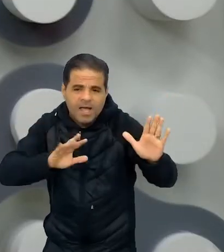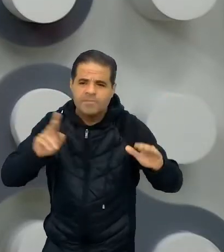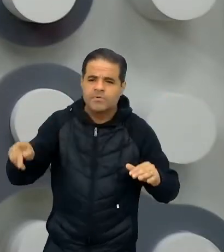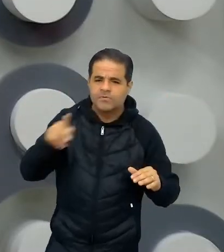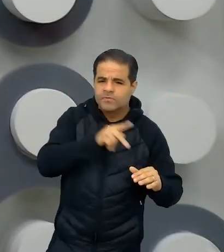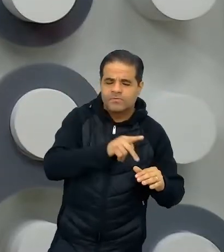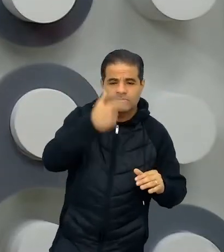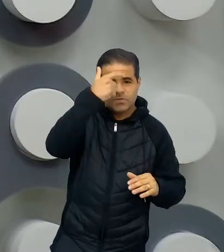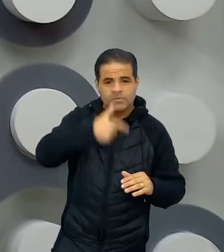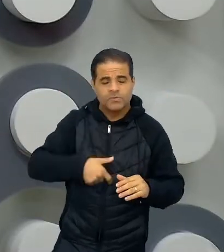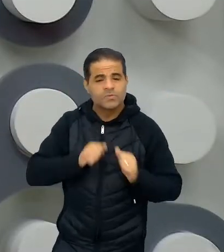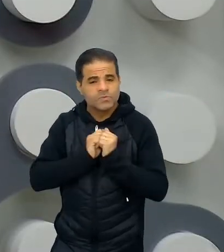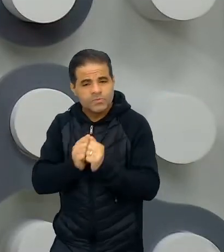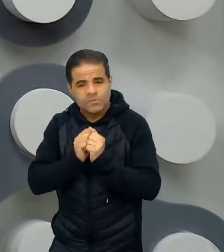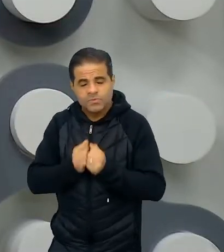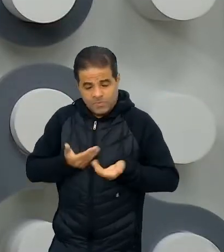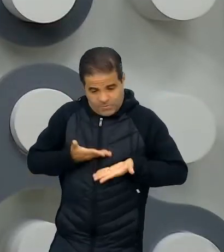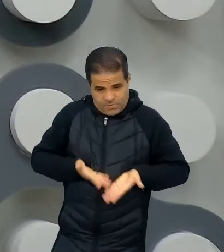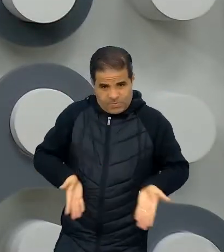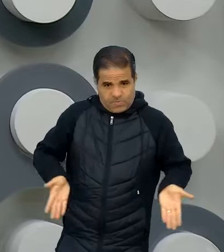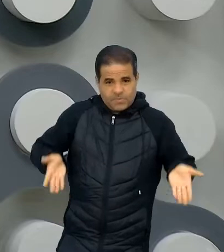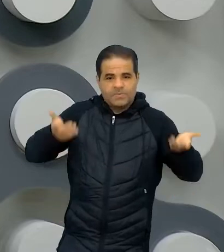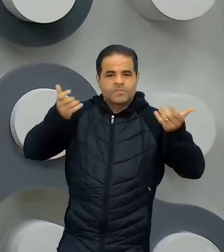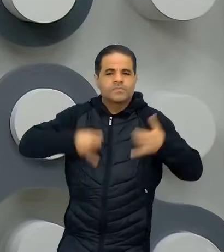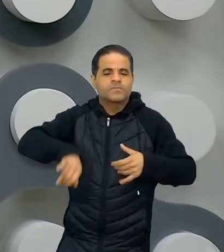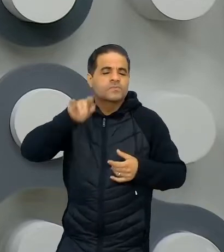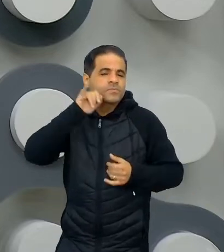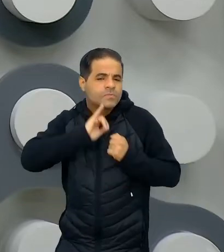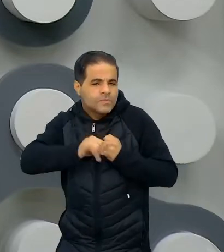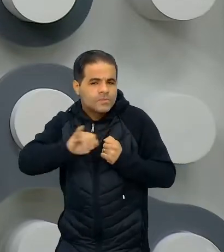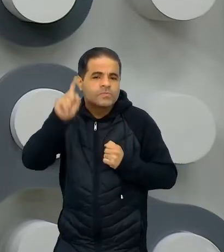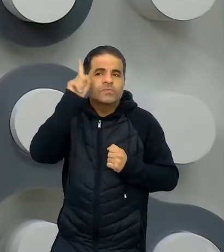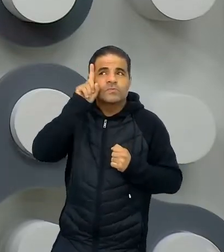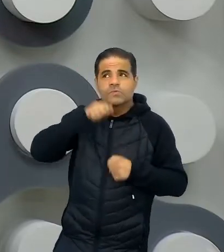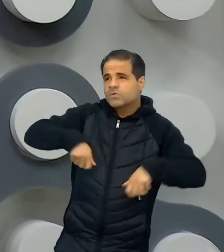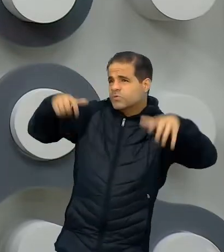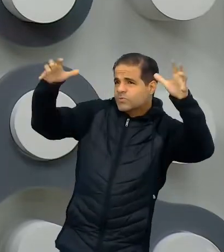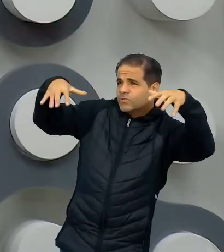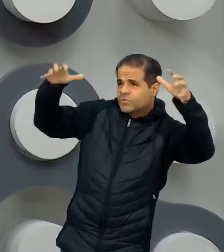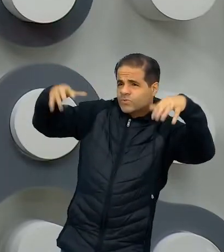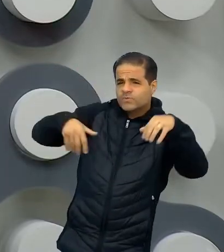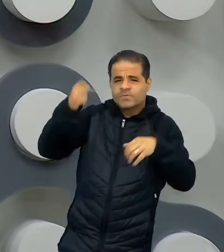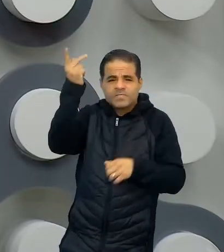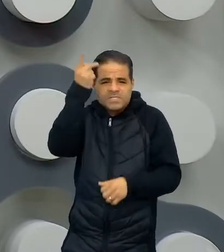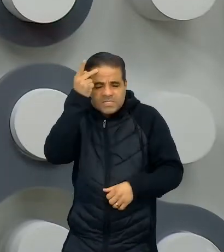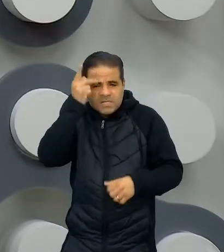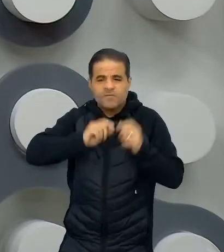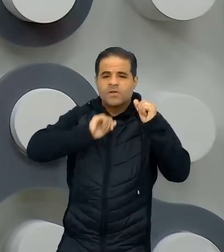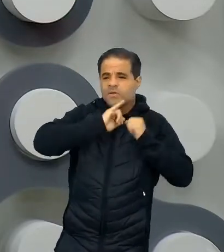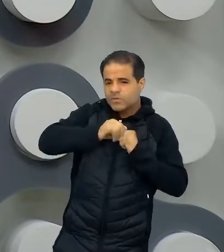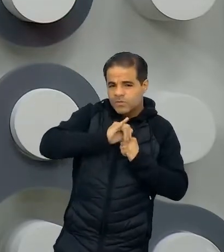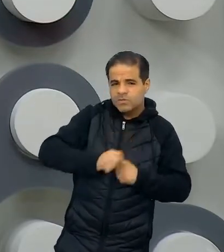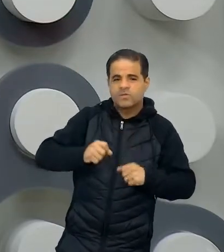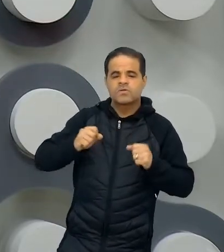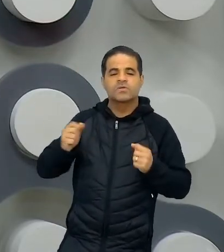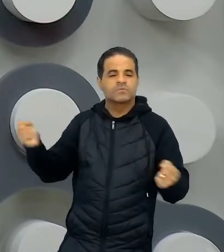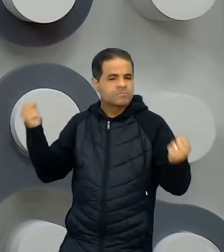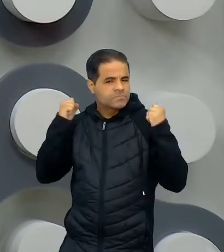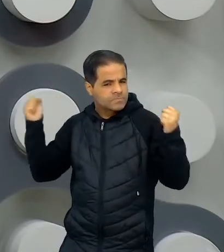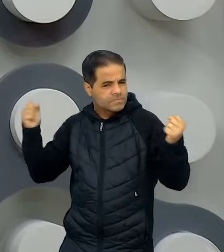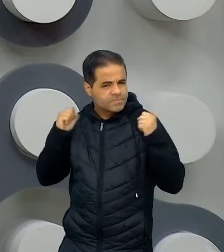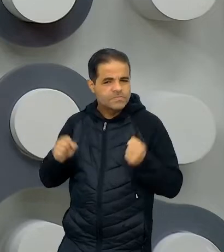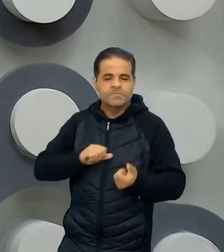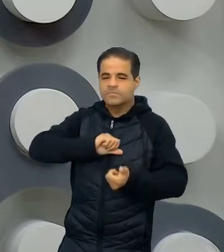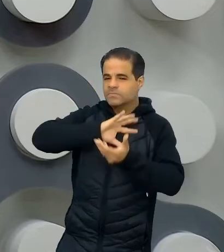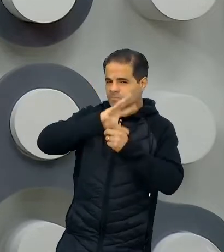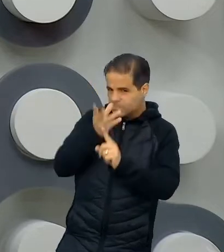professores! Eu estou aqui narrando um dia de chuva aqui em São Paulo. A gente está narrando aí a ginástica artística. Vamos